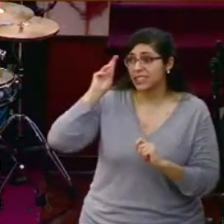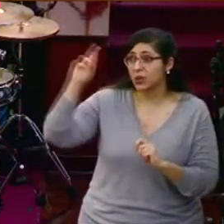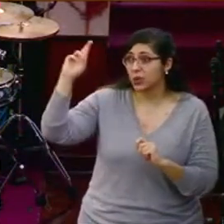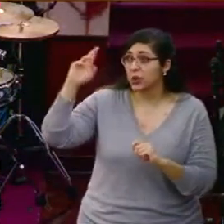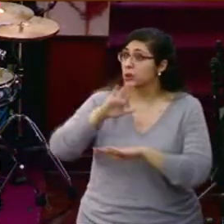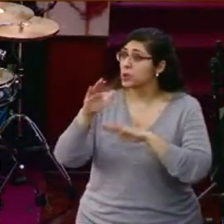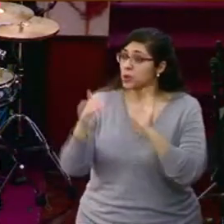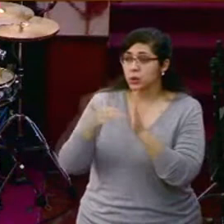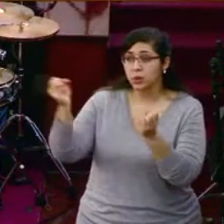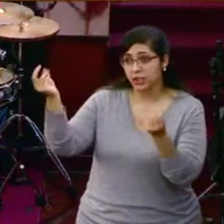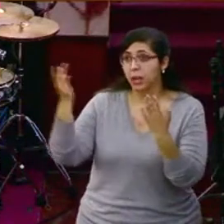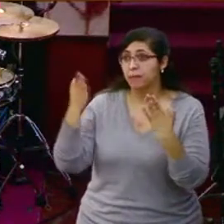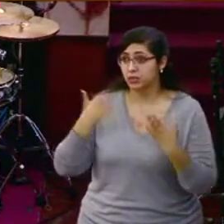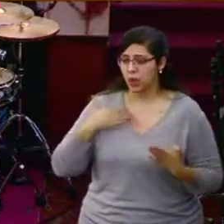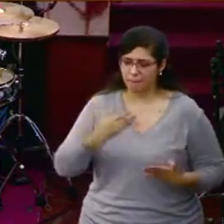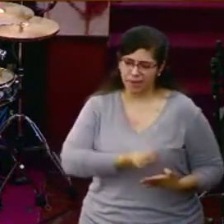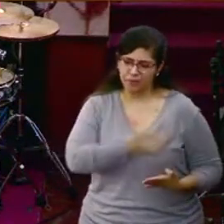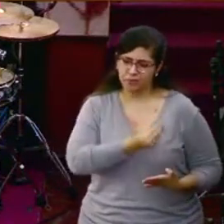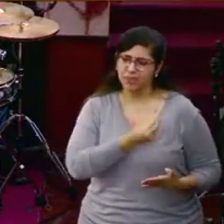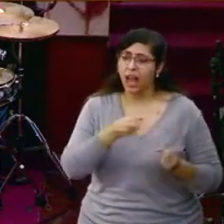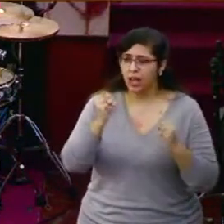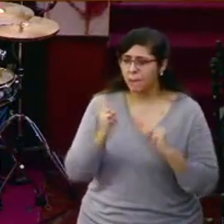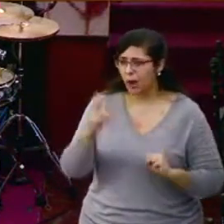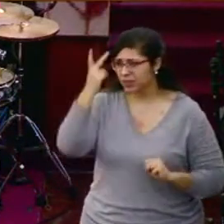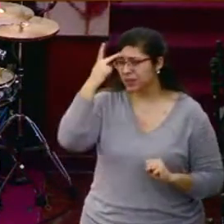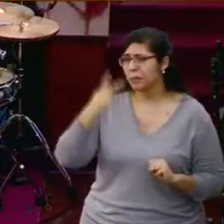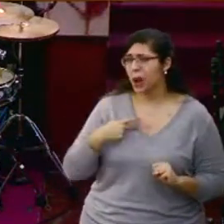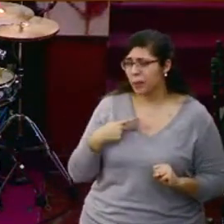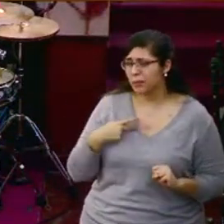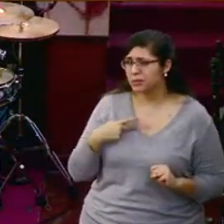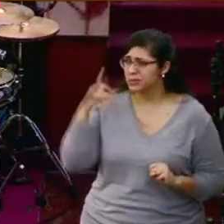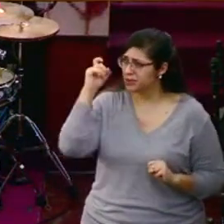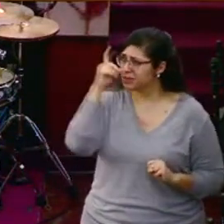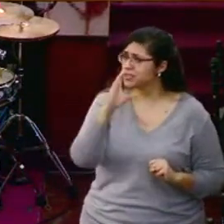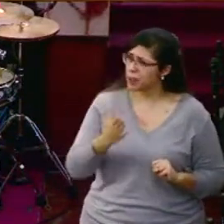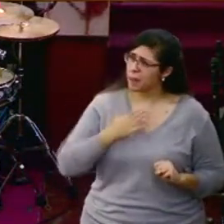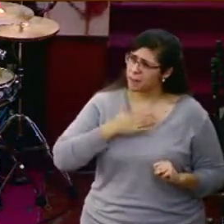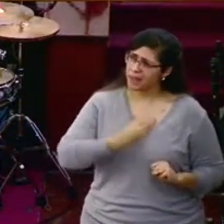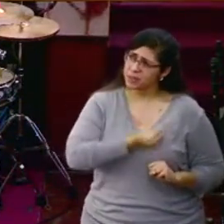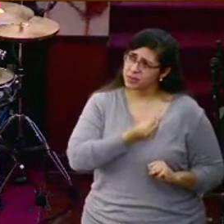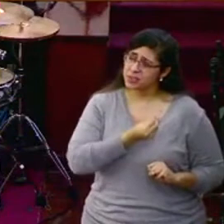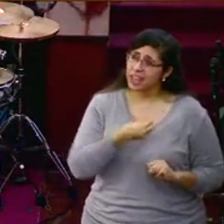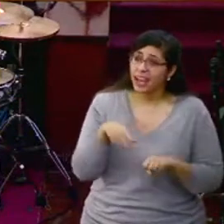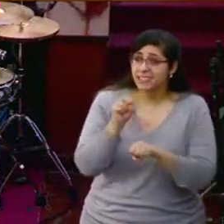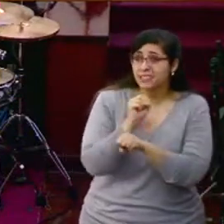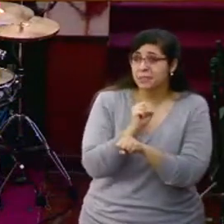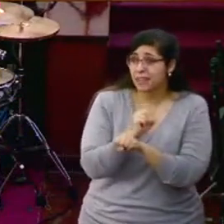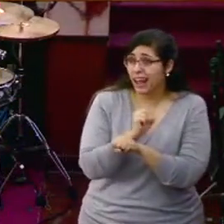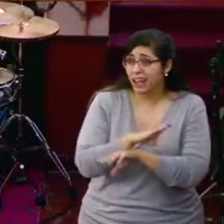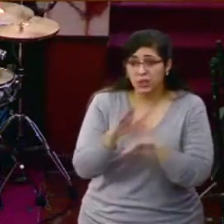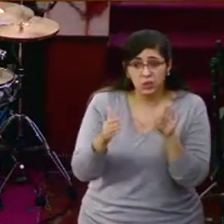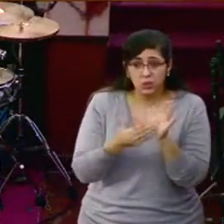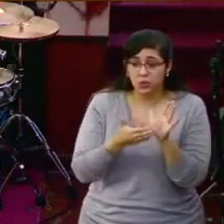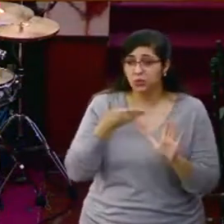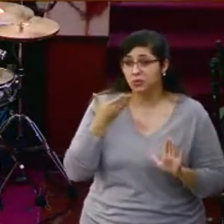caminhada eu tenho as condições de suportar coisas difíceis na minha vida eu vou ter de esperar que tudo aconteça